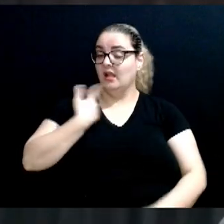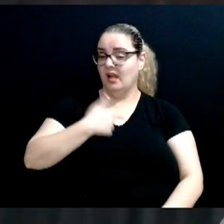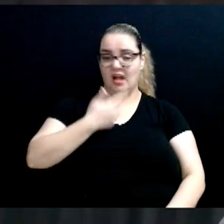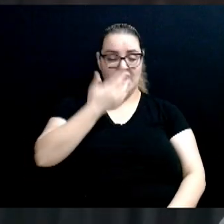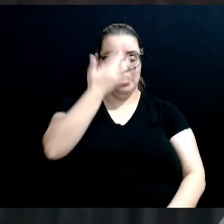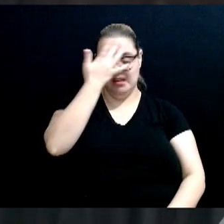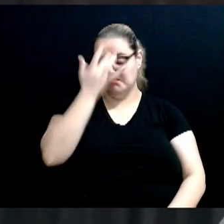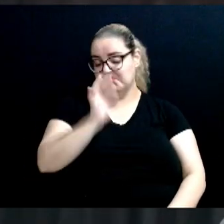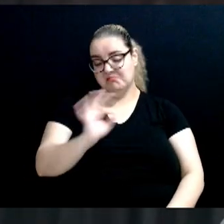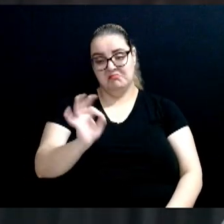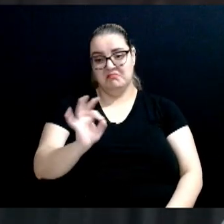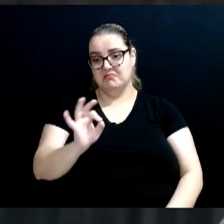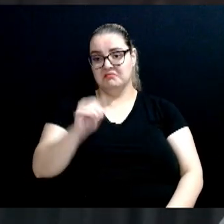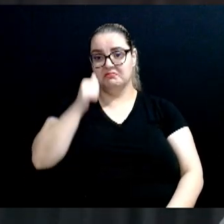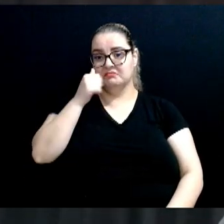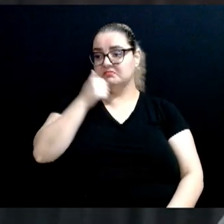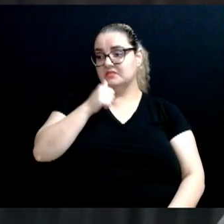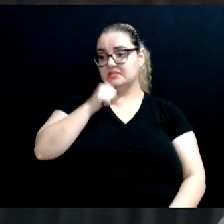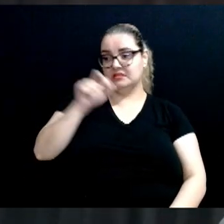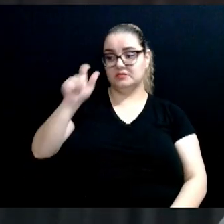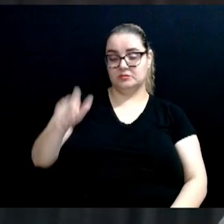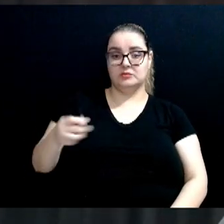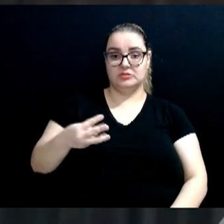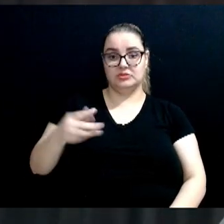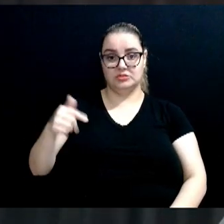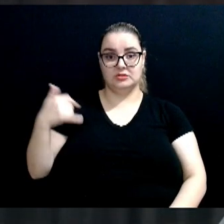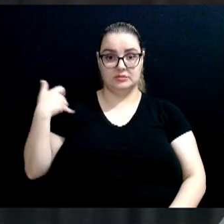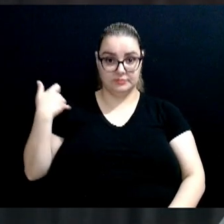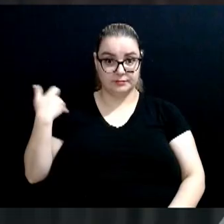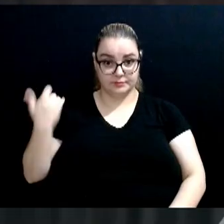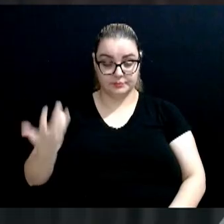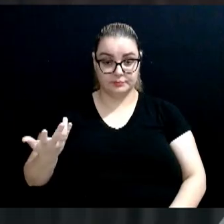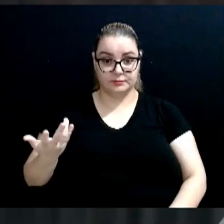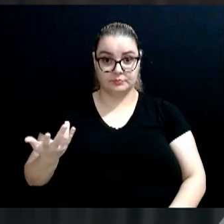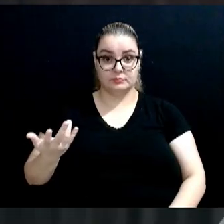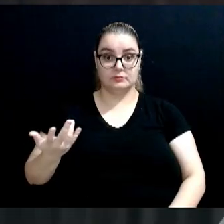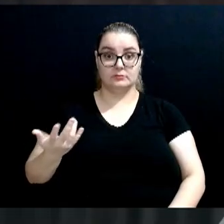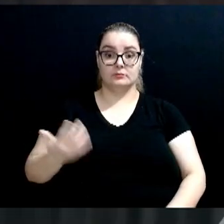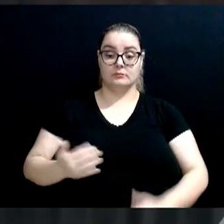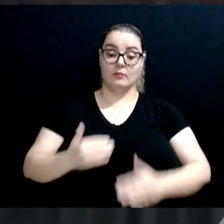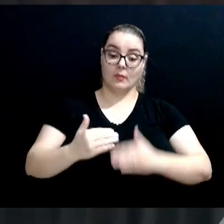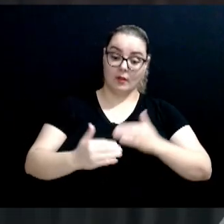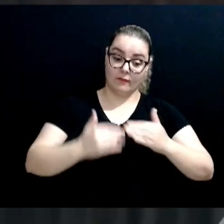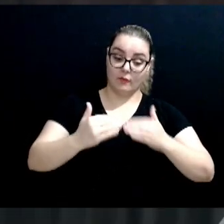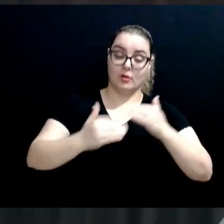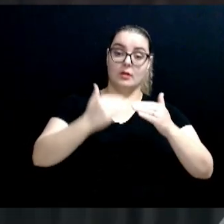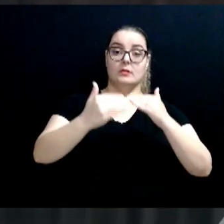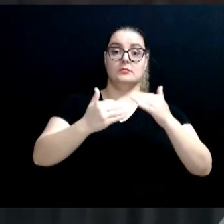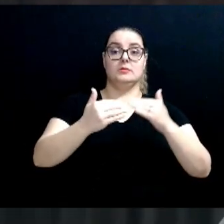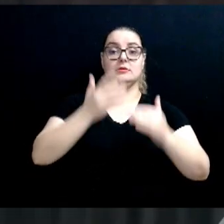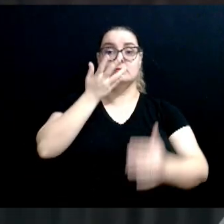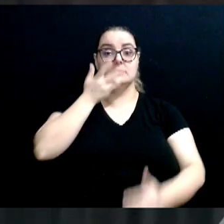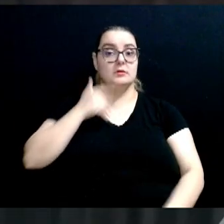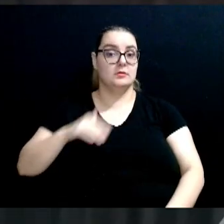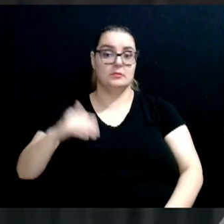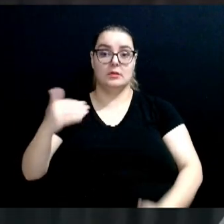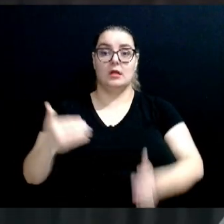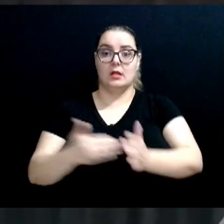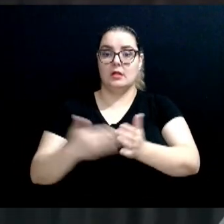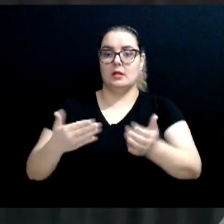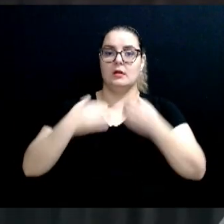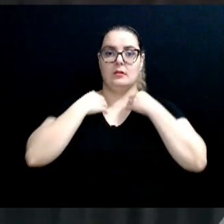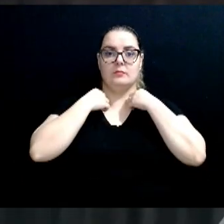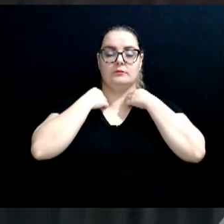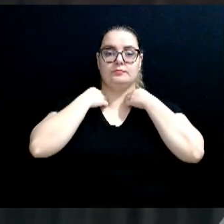dessa pessoa de 37 anos que foi se desenvolvendo desde a infância. No entanto, existe aí também